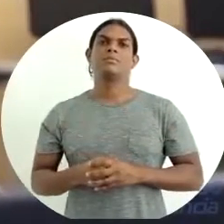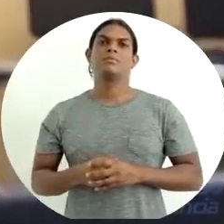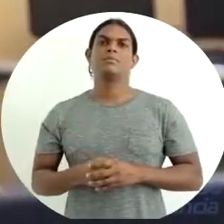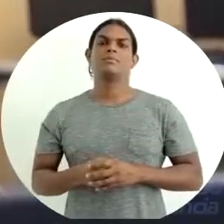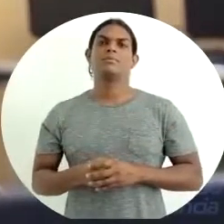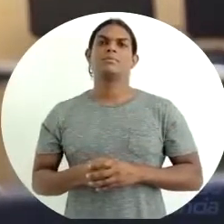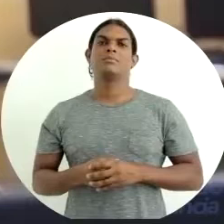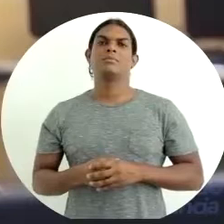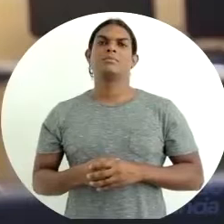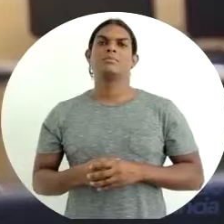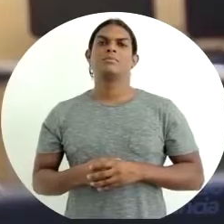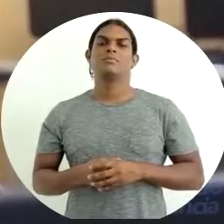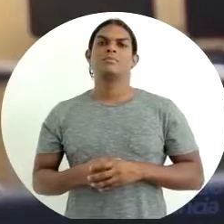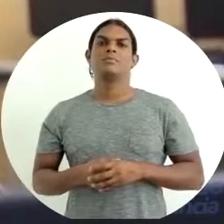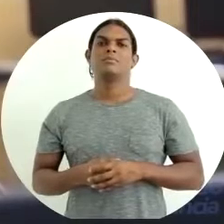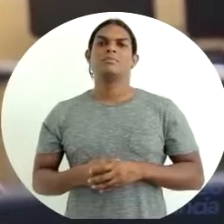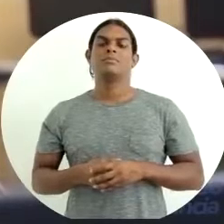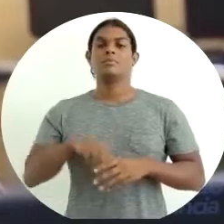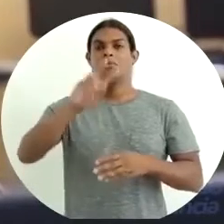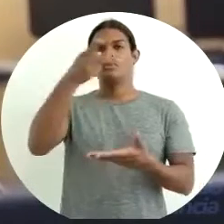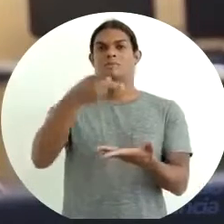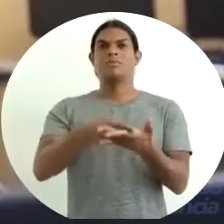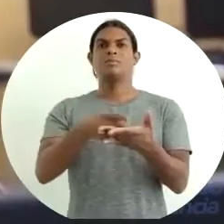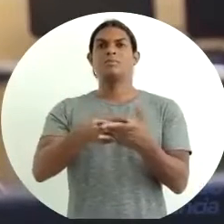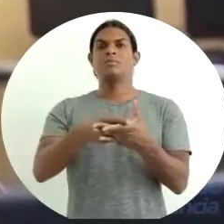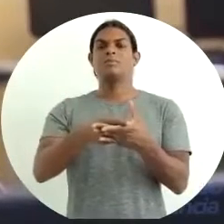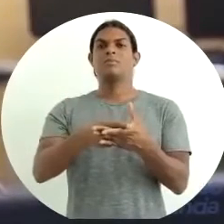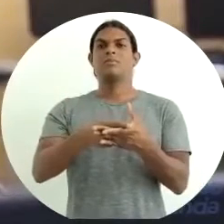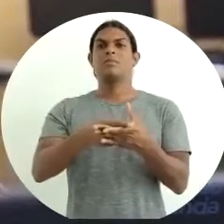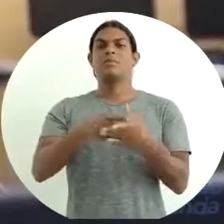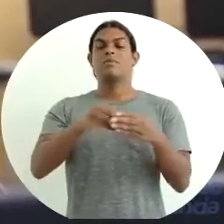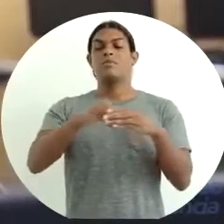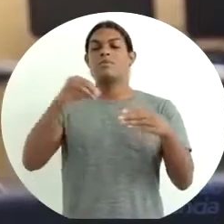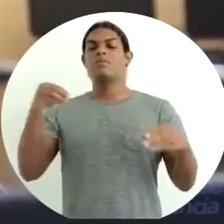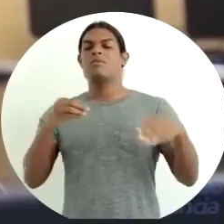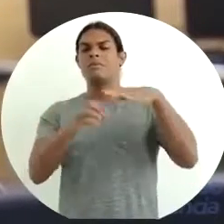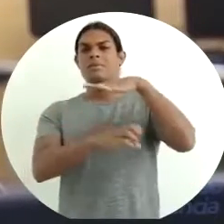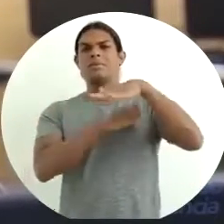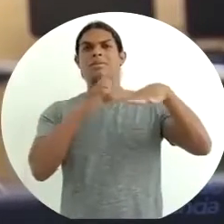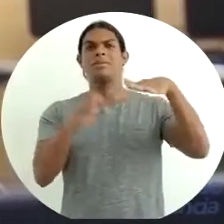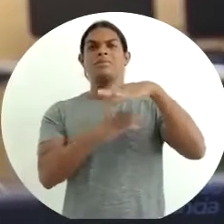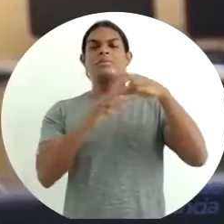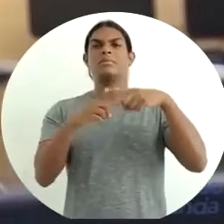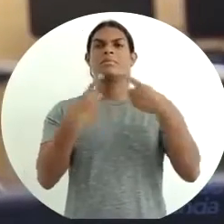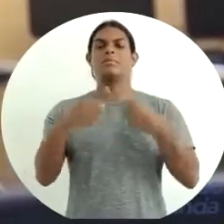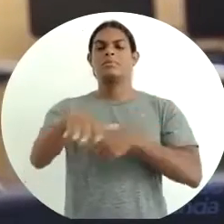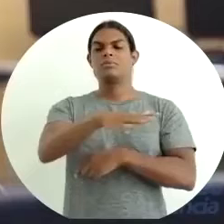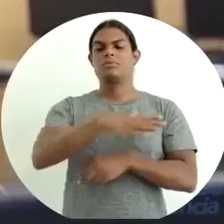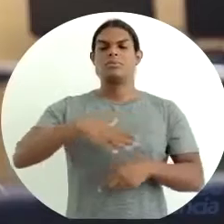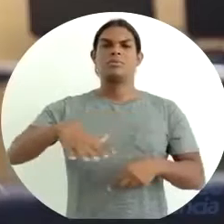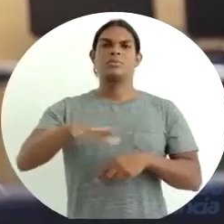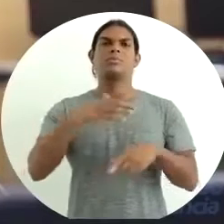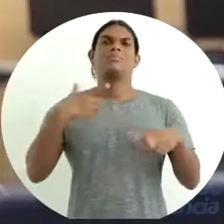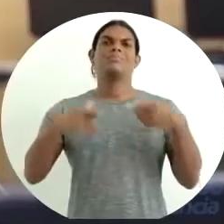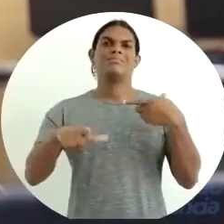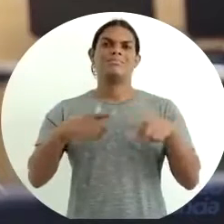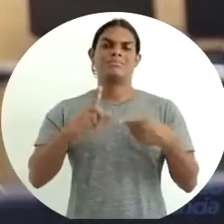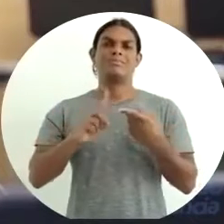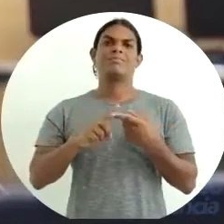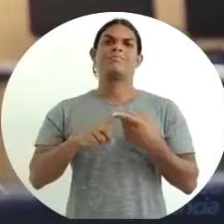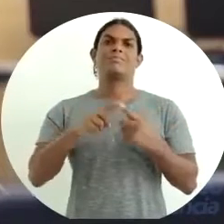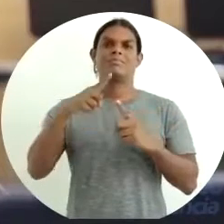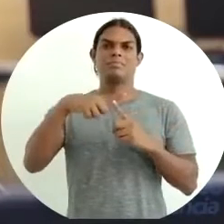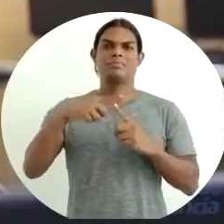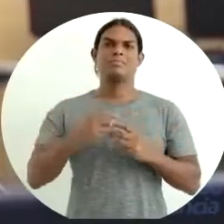o acidente fora do horário de trabalho, mas dentro do local de trabalho, este é um acidente considerado do trabalho.